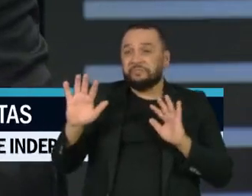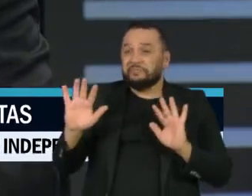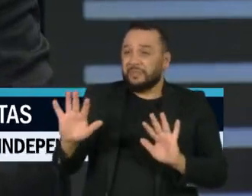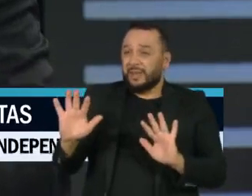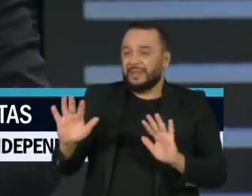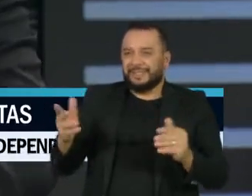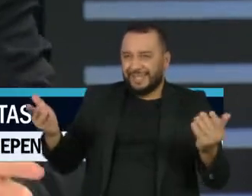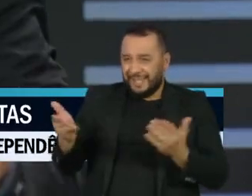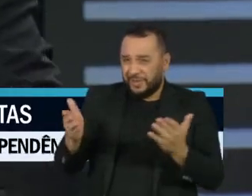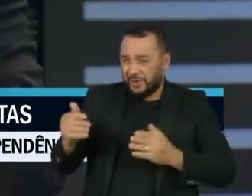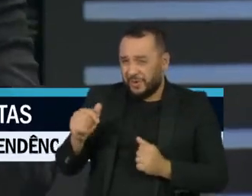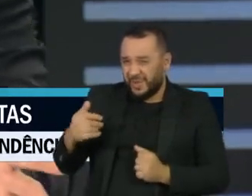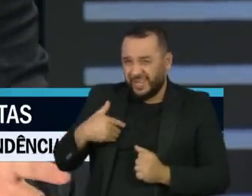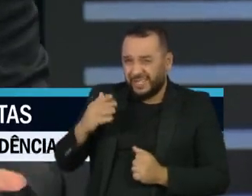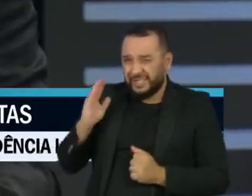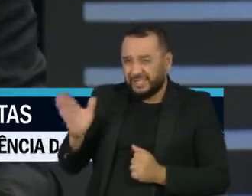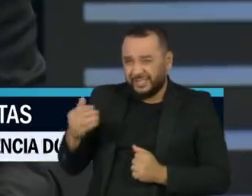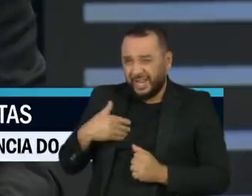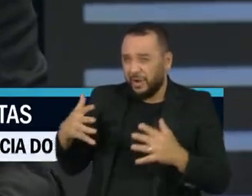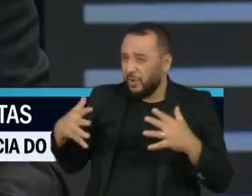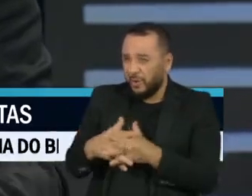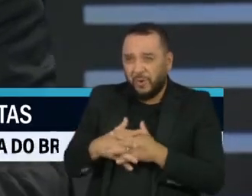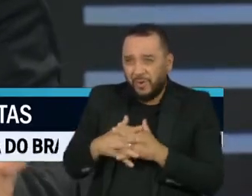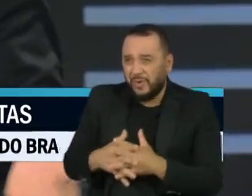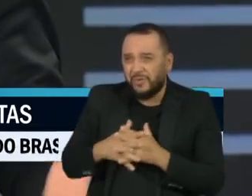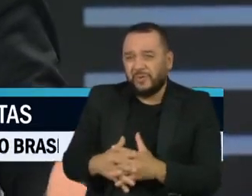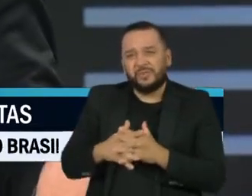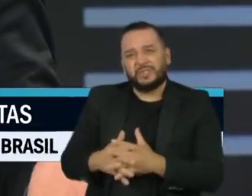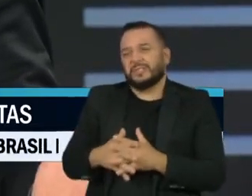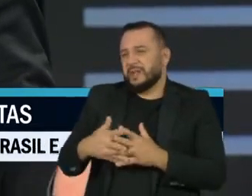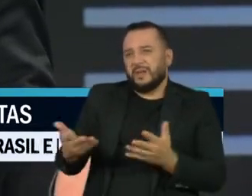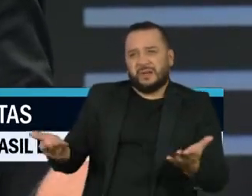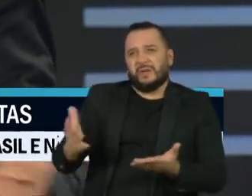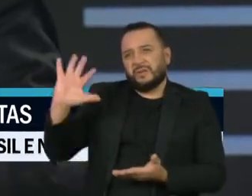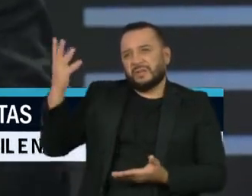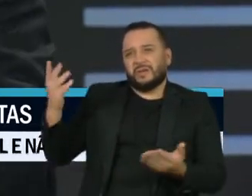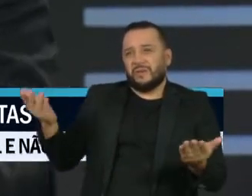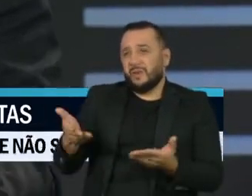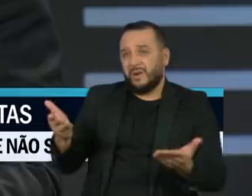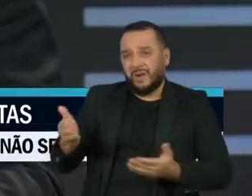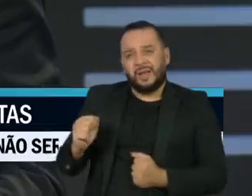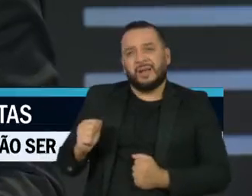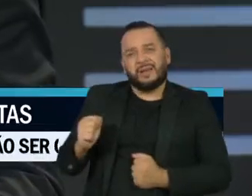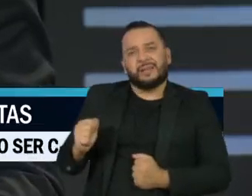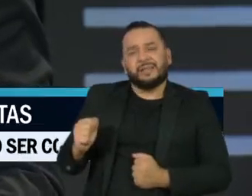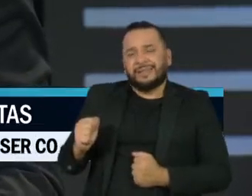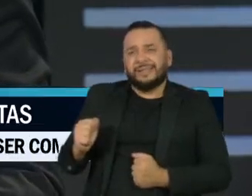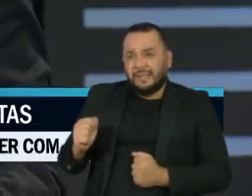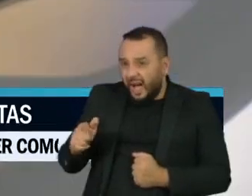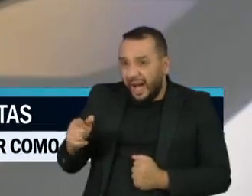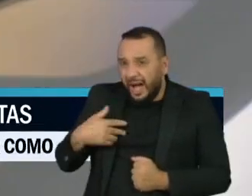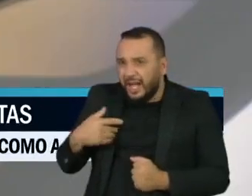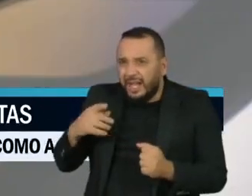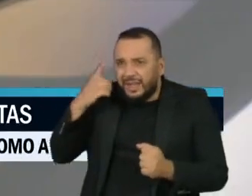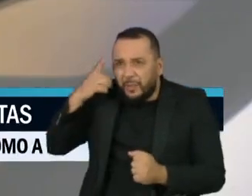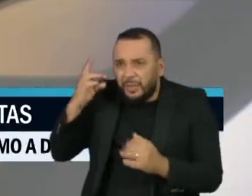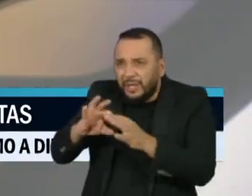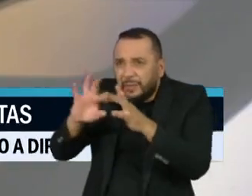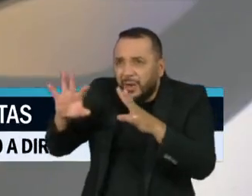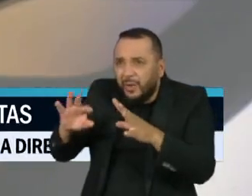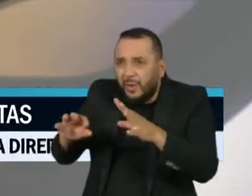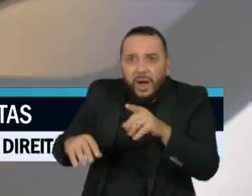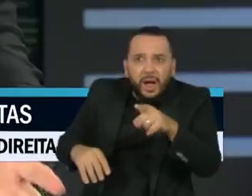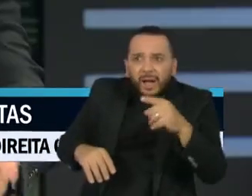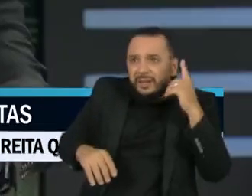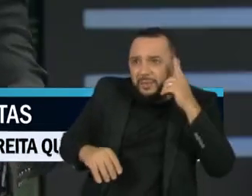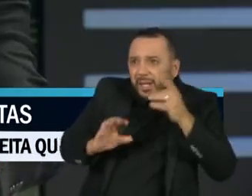com toda essa celeuma e toda essa confusão, isso, é claro, é um convite a quem quer distribuir fake news, porque falar, no final das